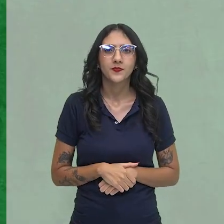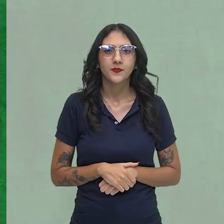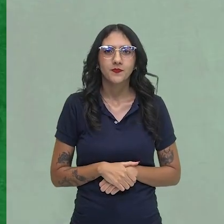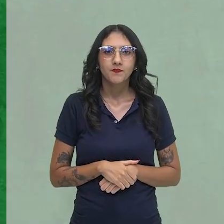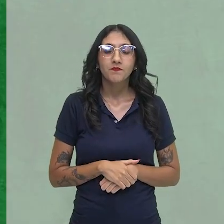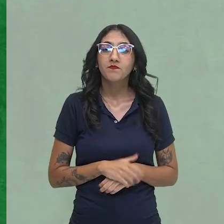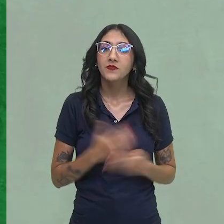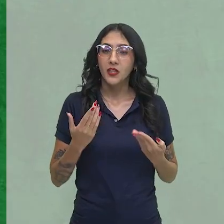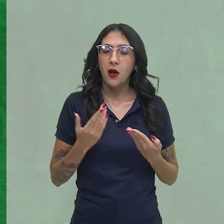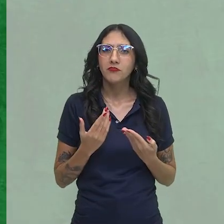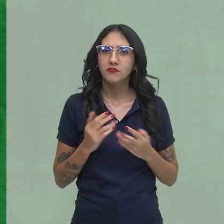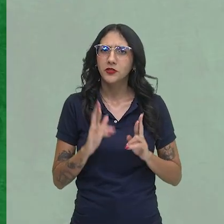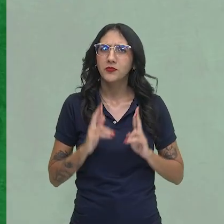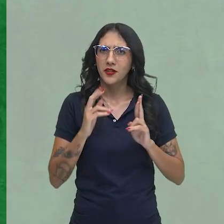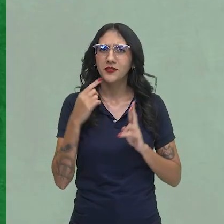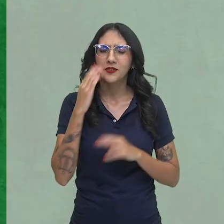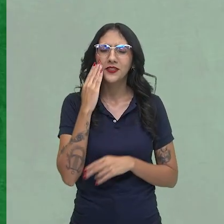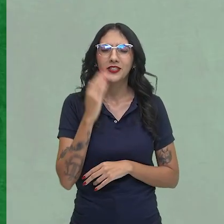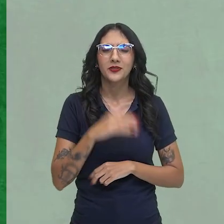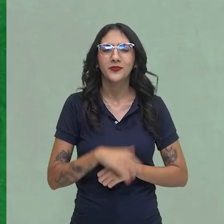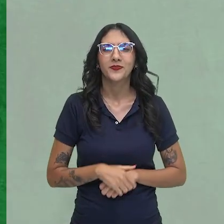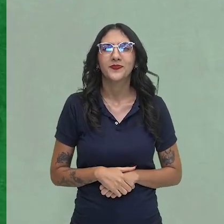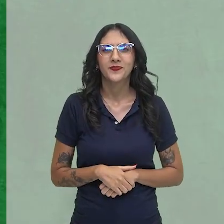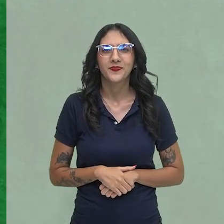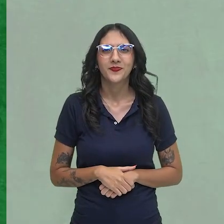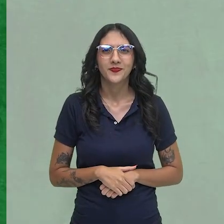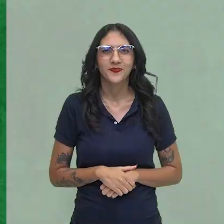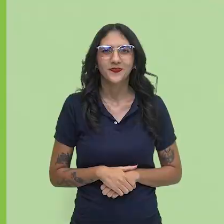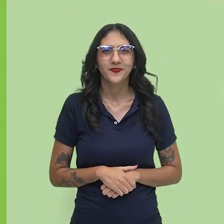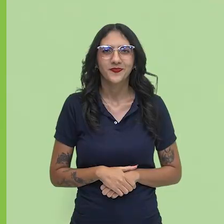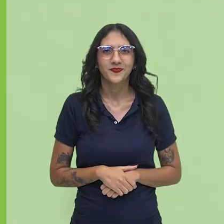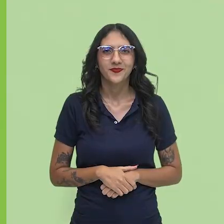isso aí, pessoal. Valeu, até a próxima.